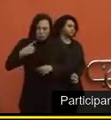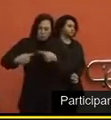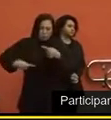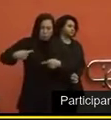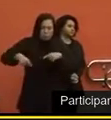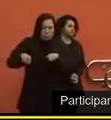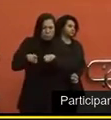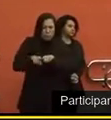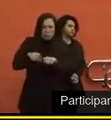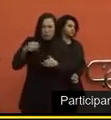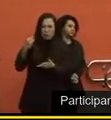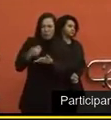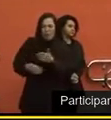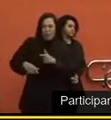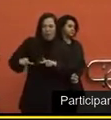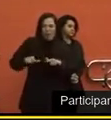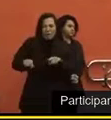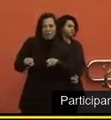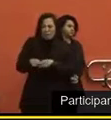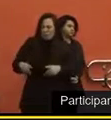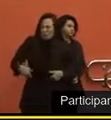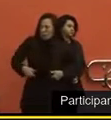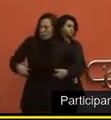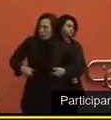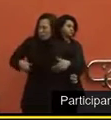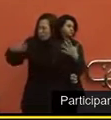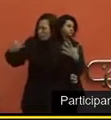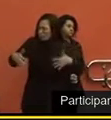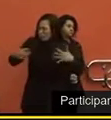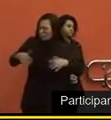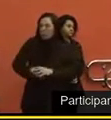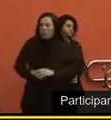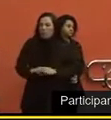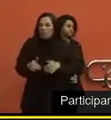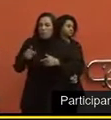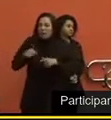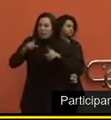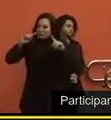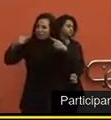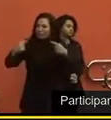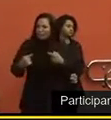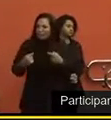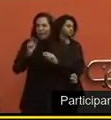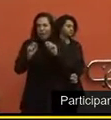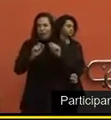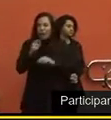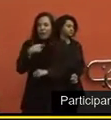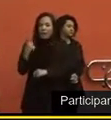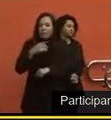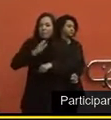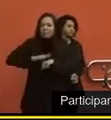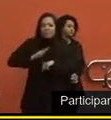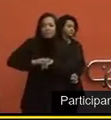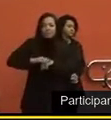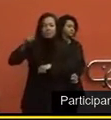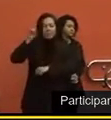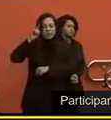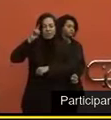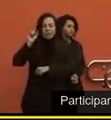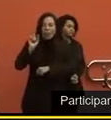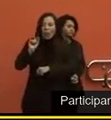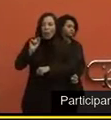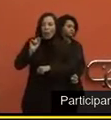políticas, pelo desemprego e pela fome. Este desafio requer que nós façamos todos os dias